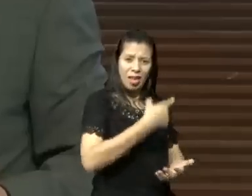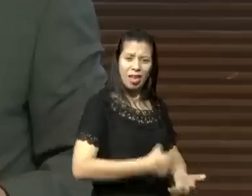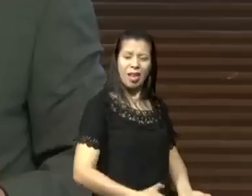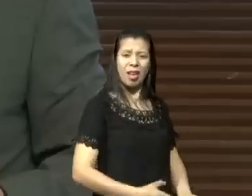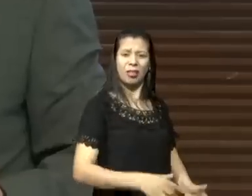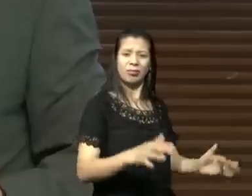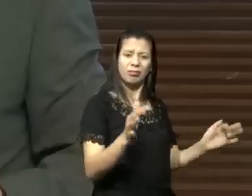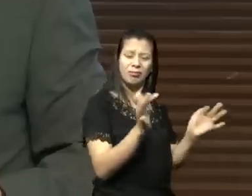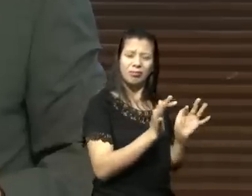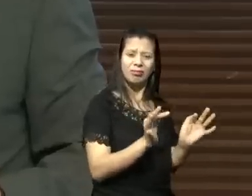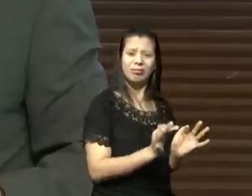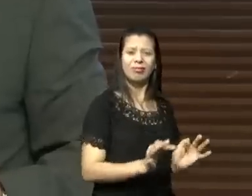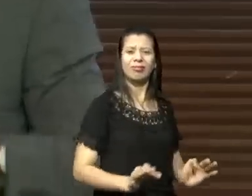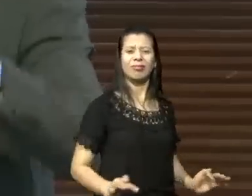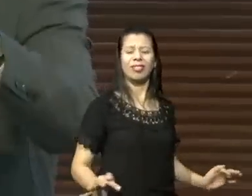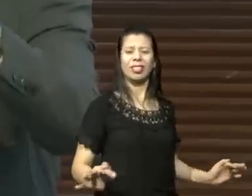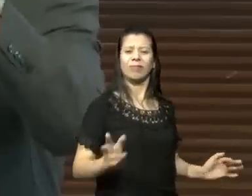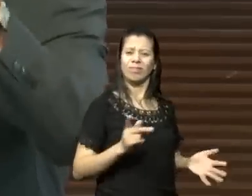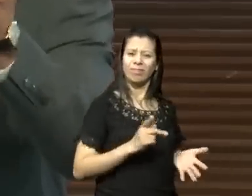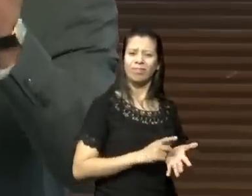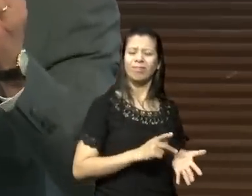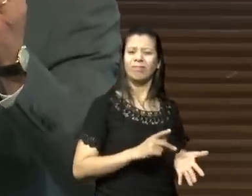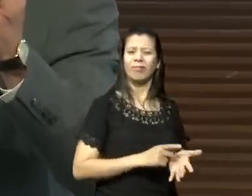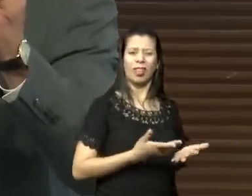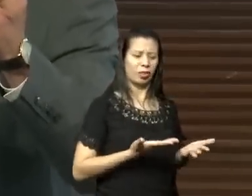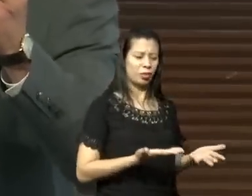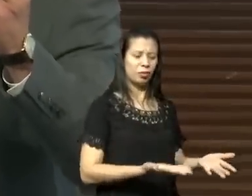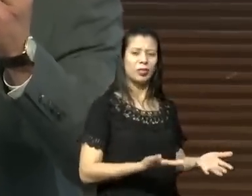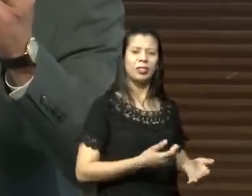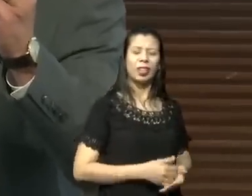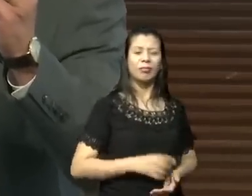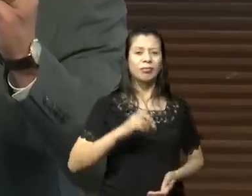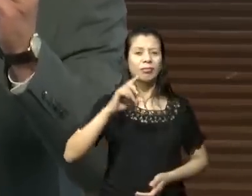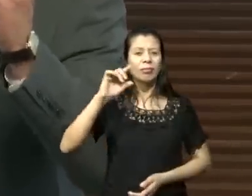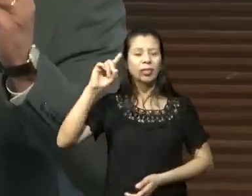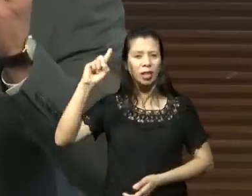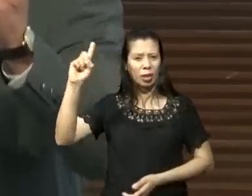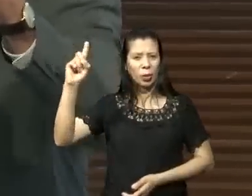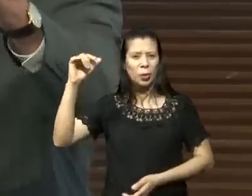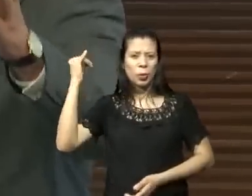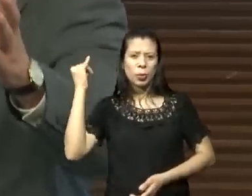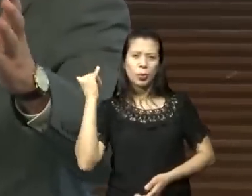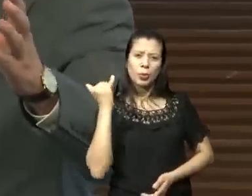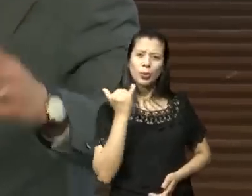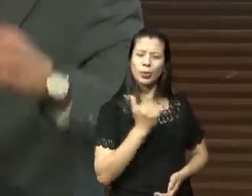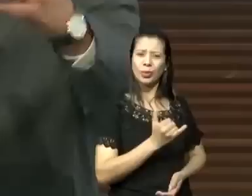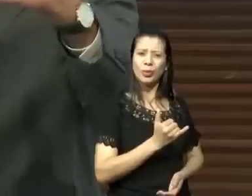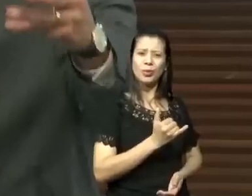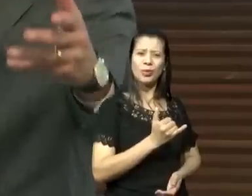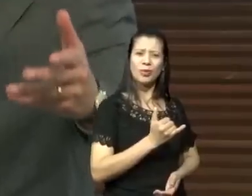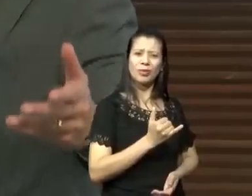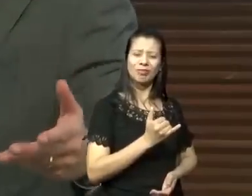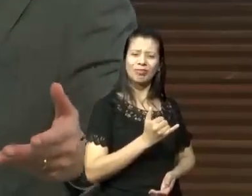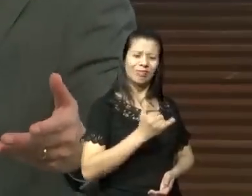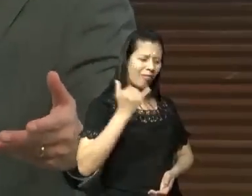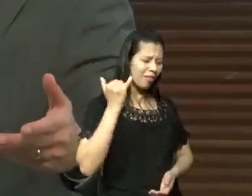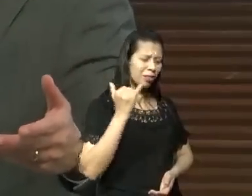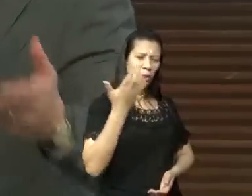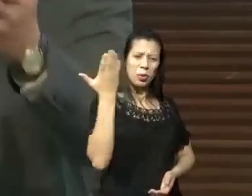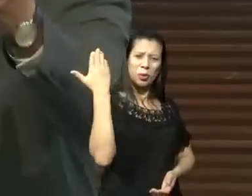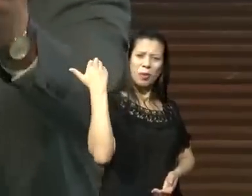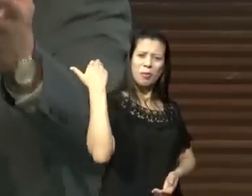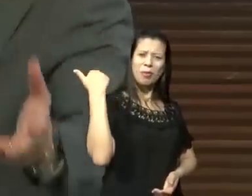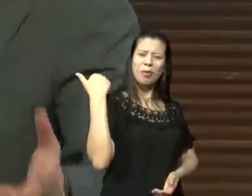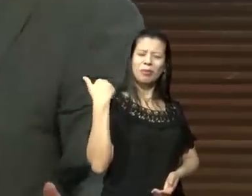no português Jesus estava dizendo para aquelas pessoas ele me ROM eu sou ele